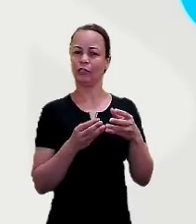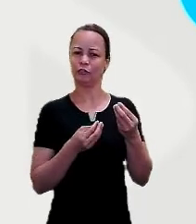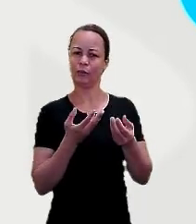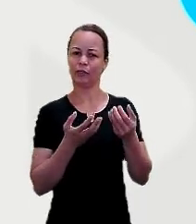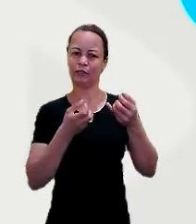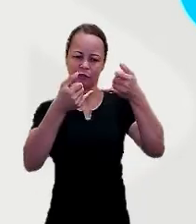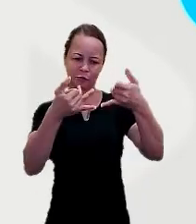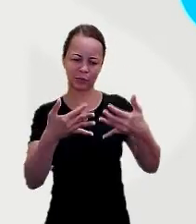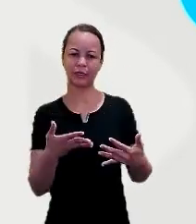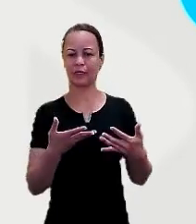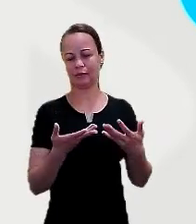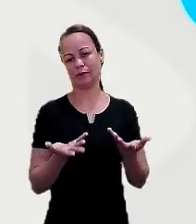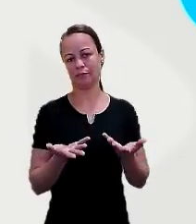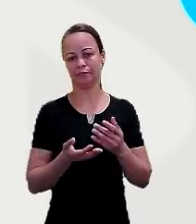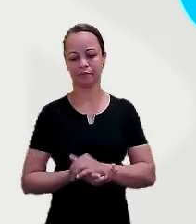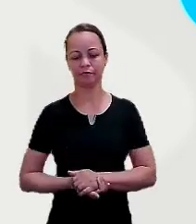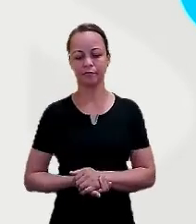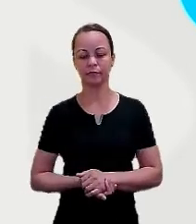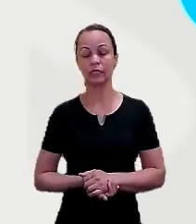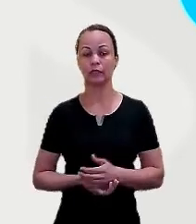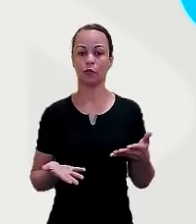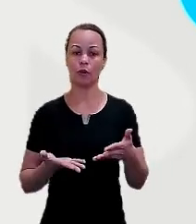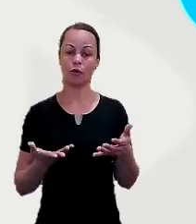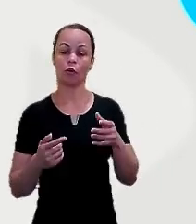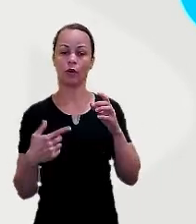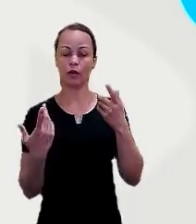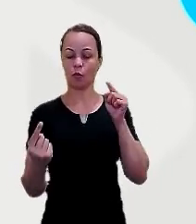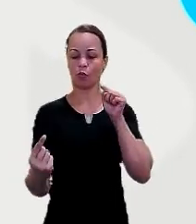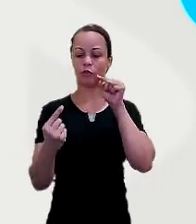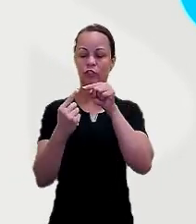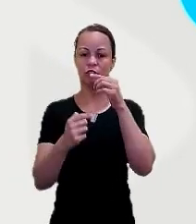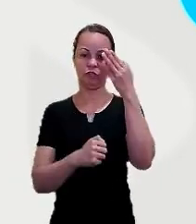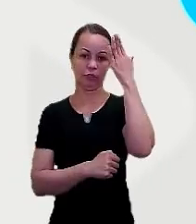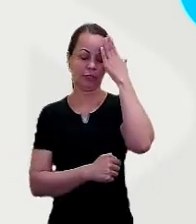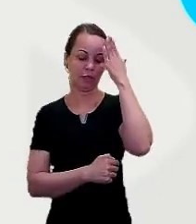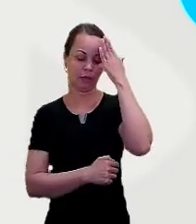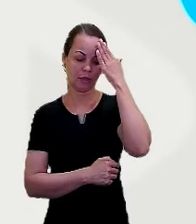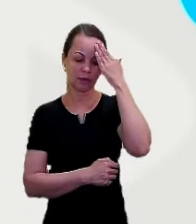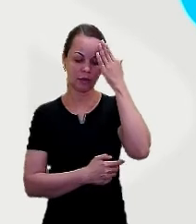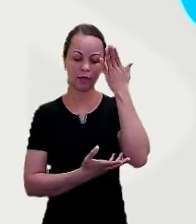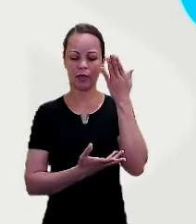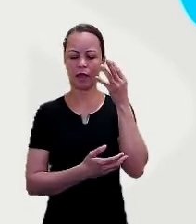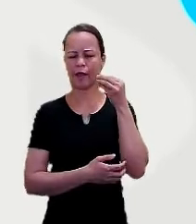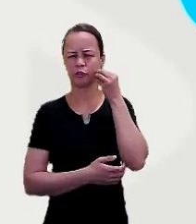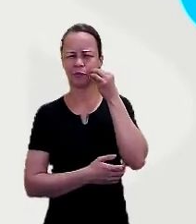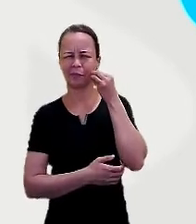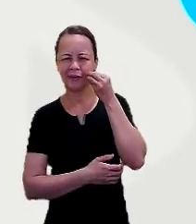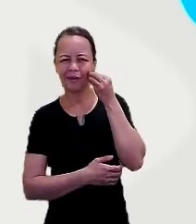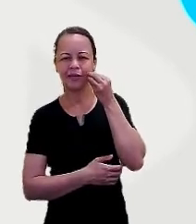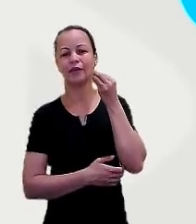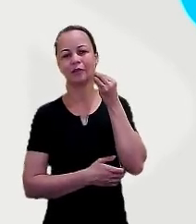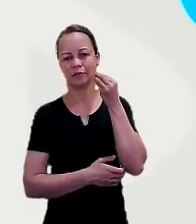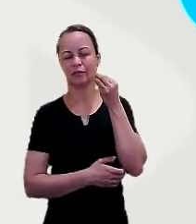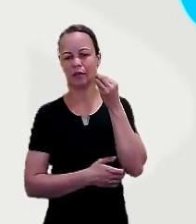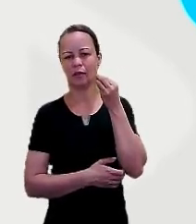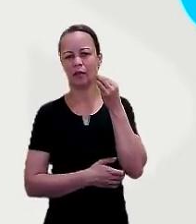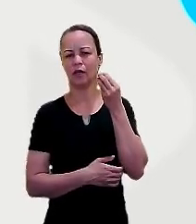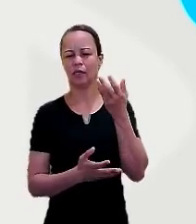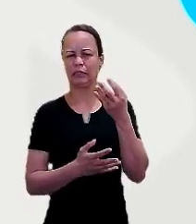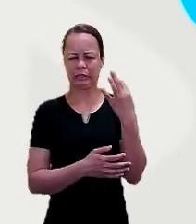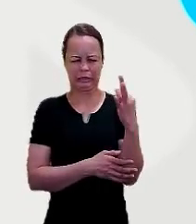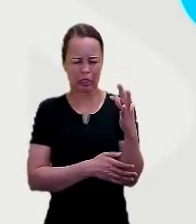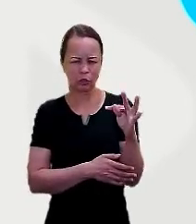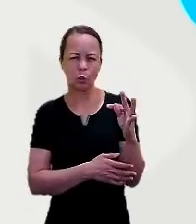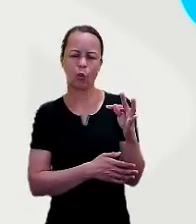bem-sucedida. Então, vamos ao que interessa agora, que é o objetivo, que é compreender que a experiência da dor